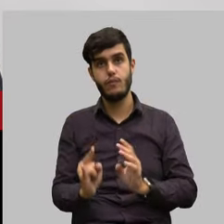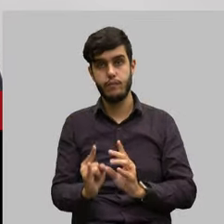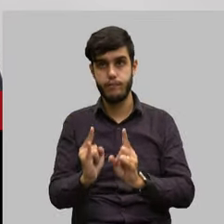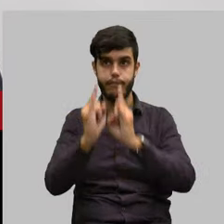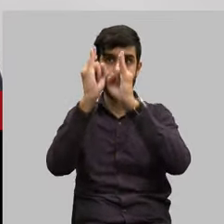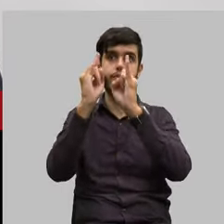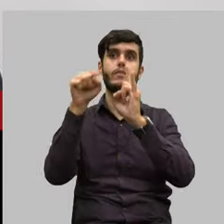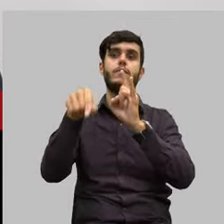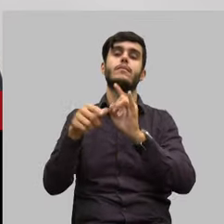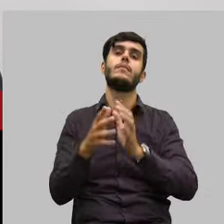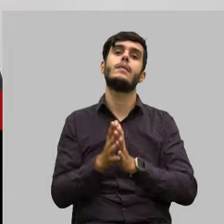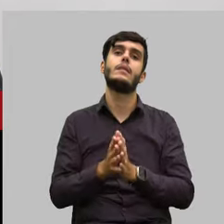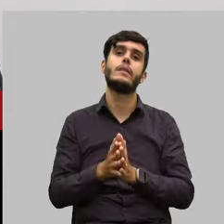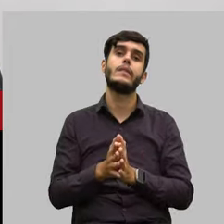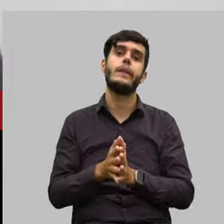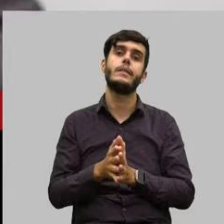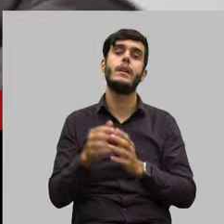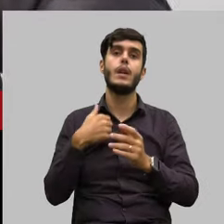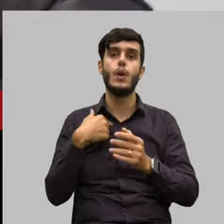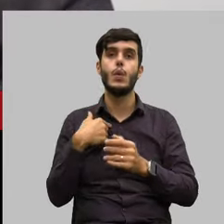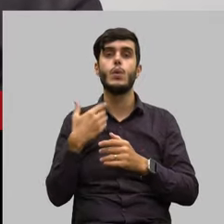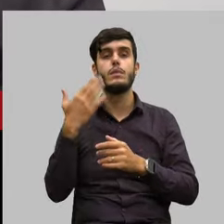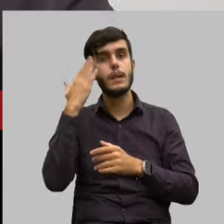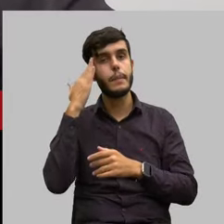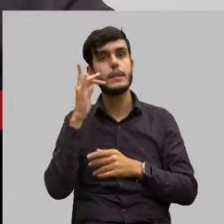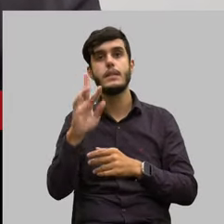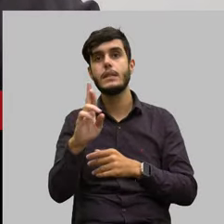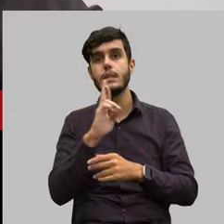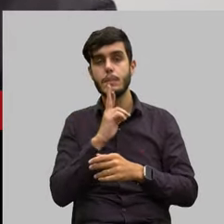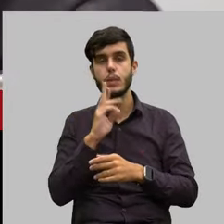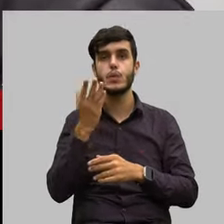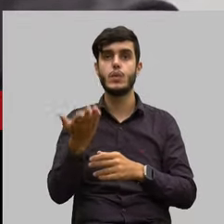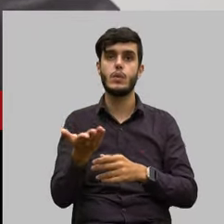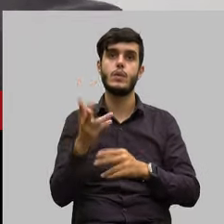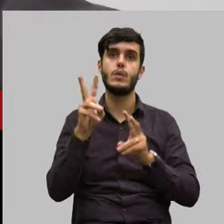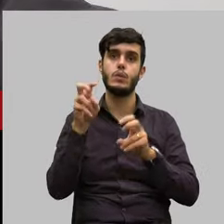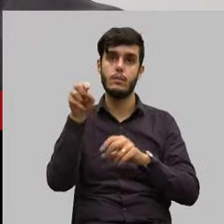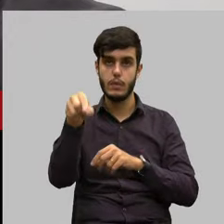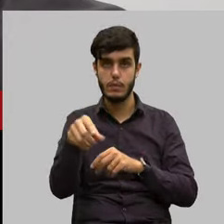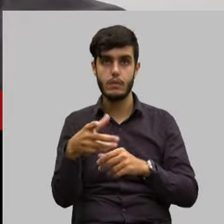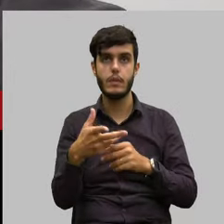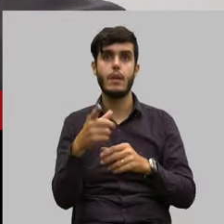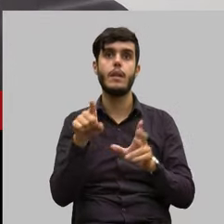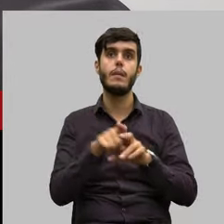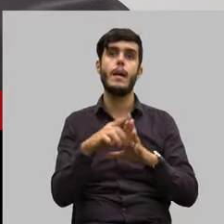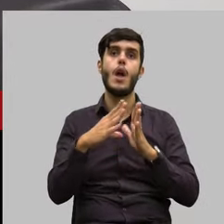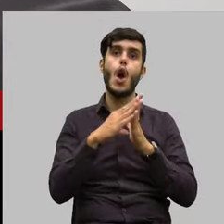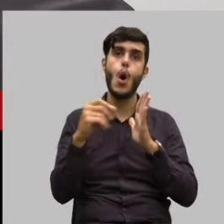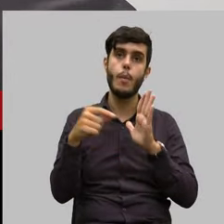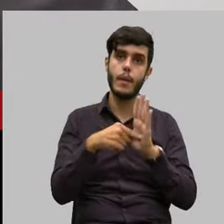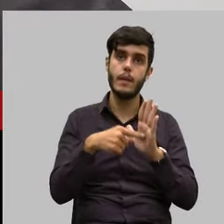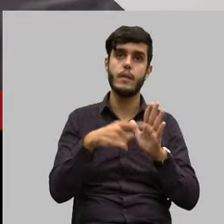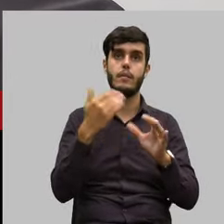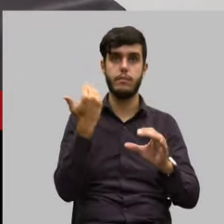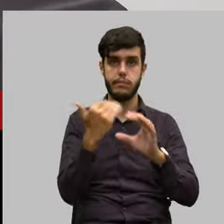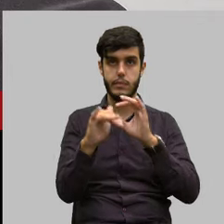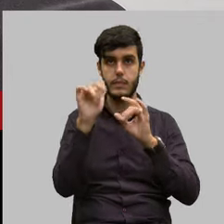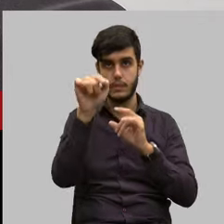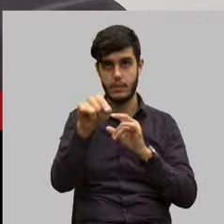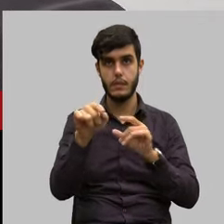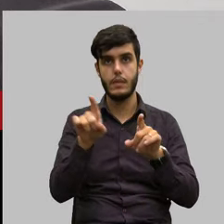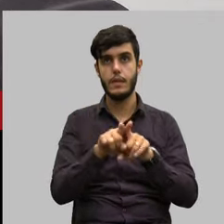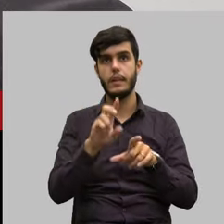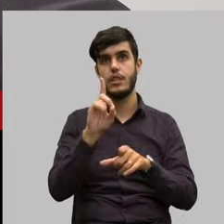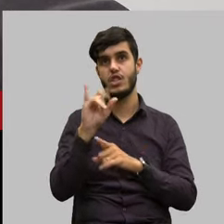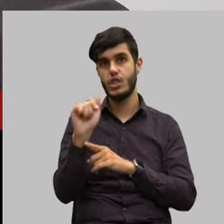gostaria da resposta da senhora e obviamente não esquecendo da cópia do Ofício que nós acabamos de entregar datado do